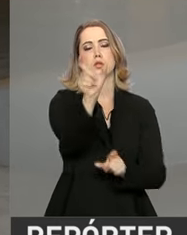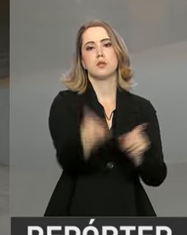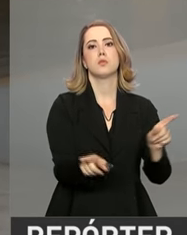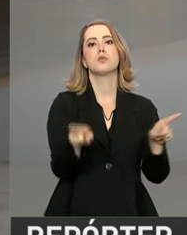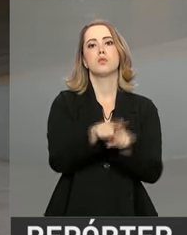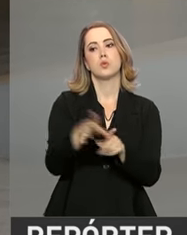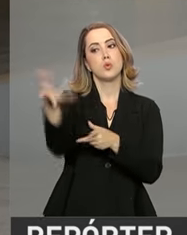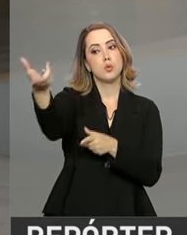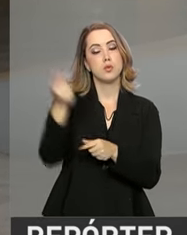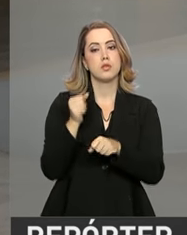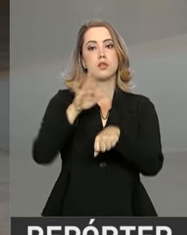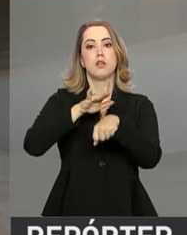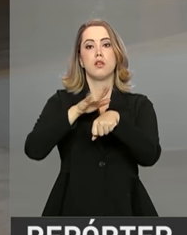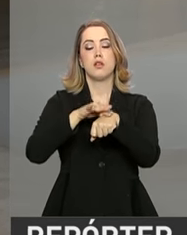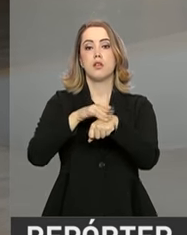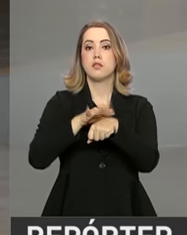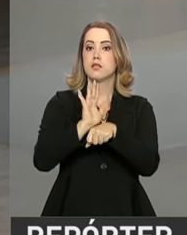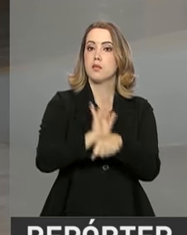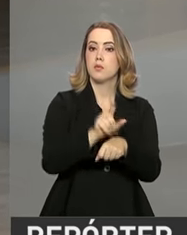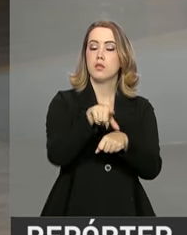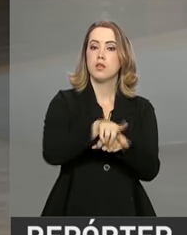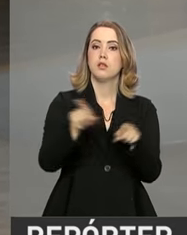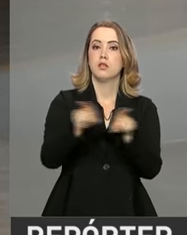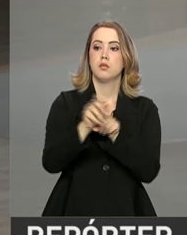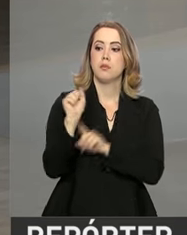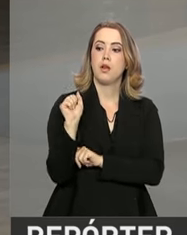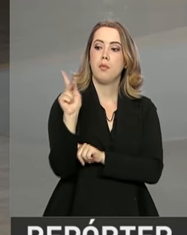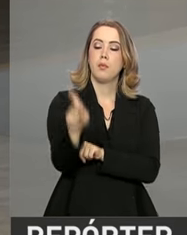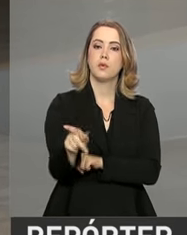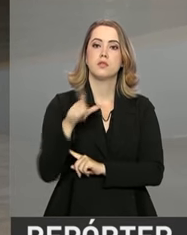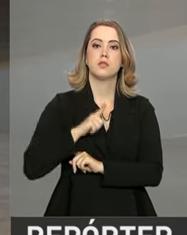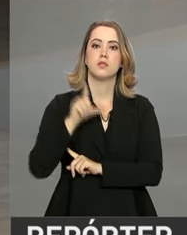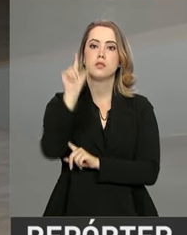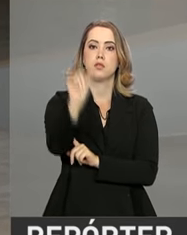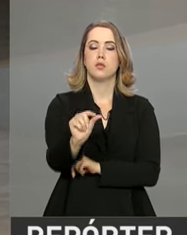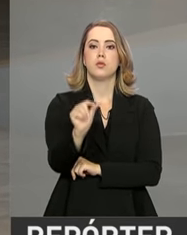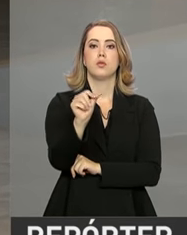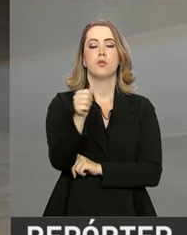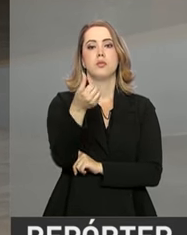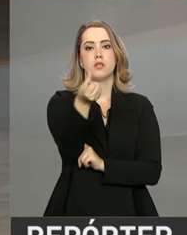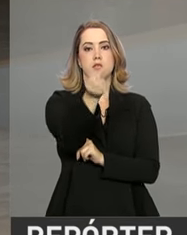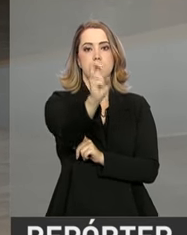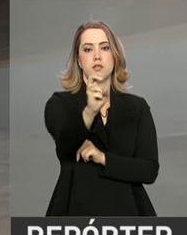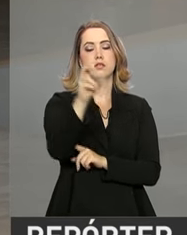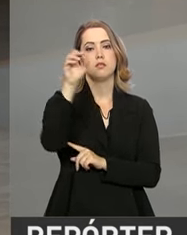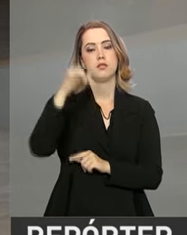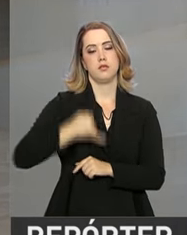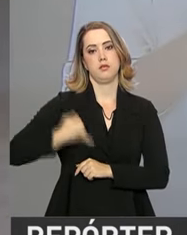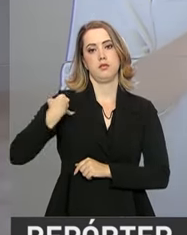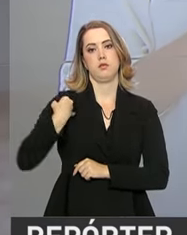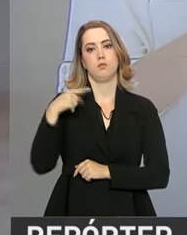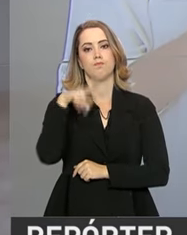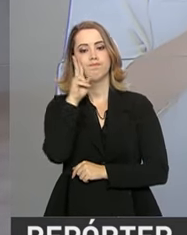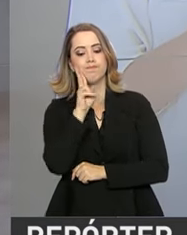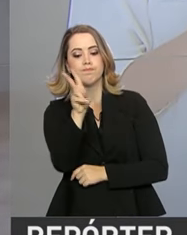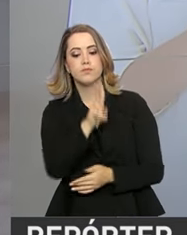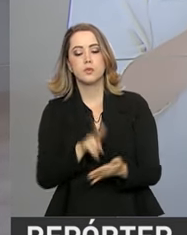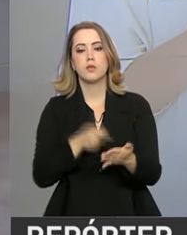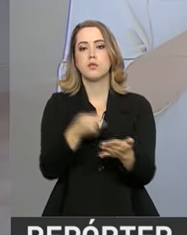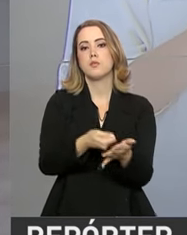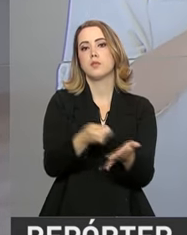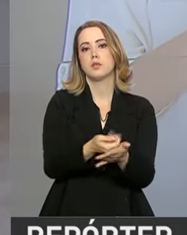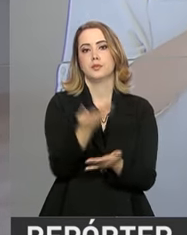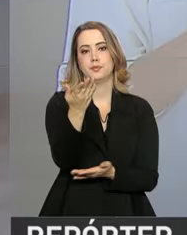por invalidez com menos de 60 anos de idade para fazer uma revisão nesses pagamentos José Luiz Obrigado Luana pelas